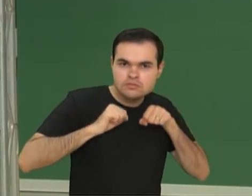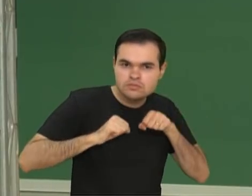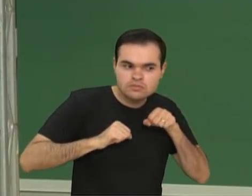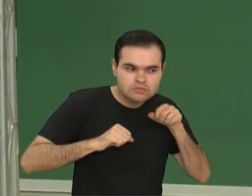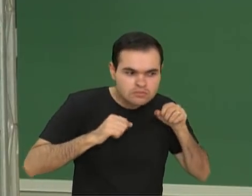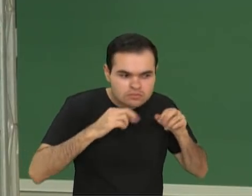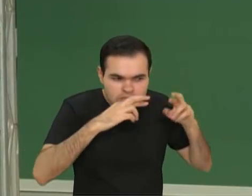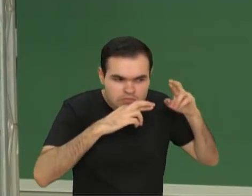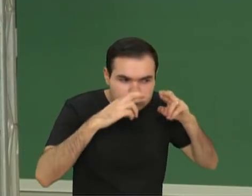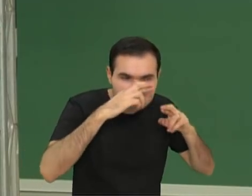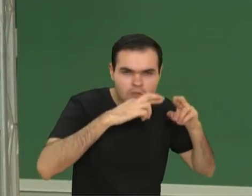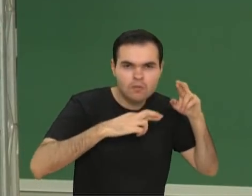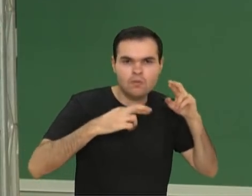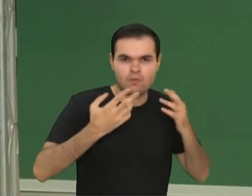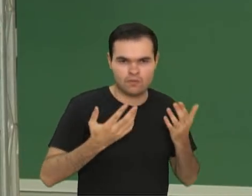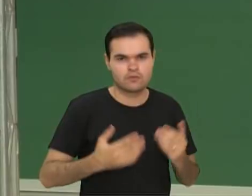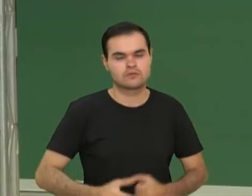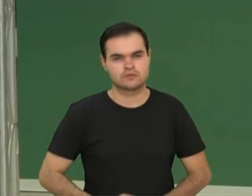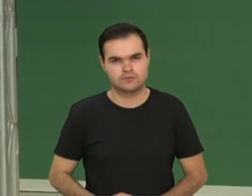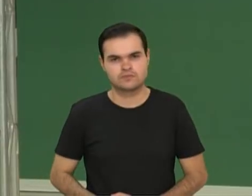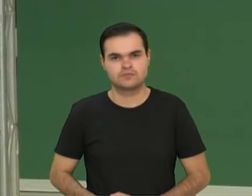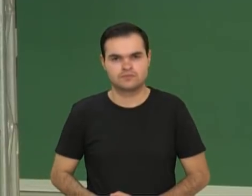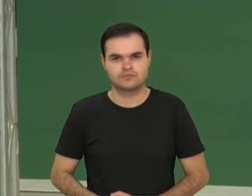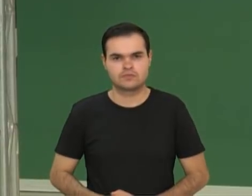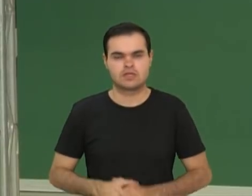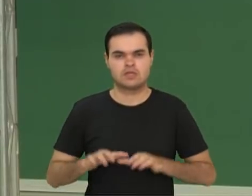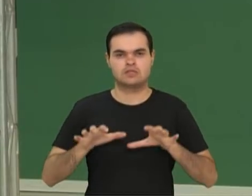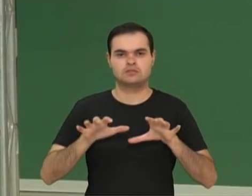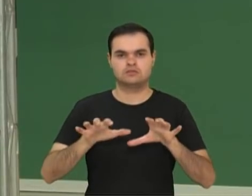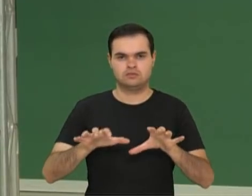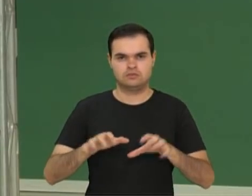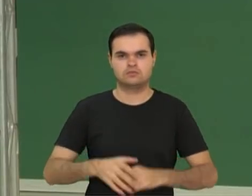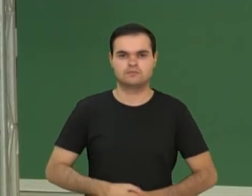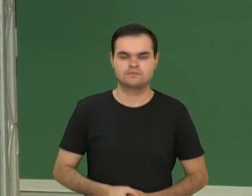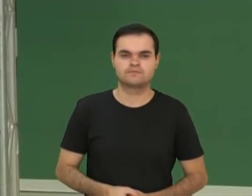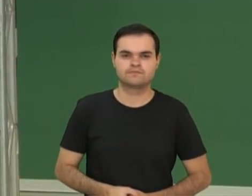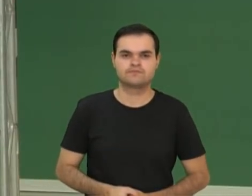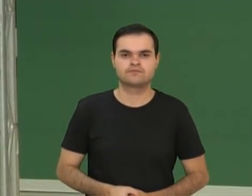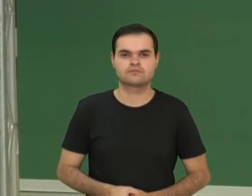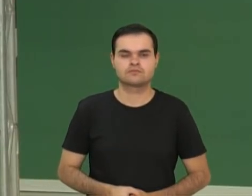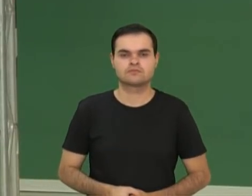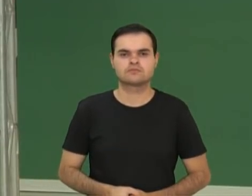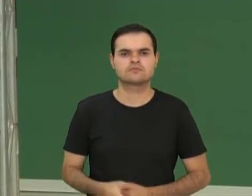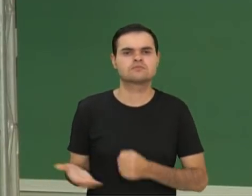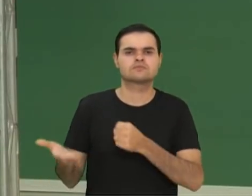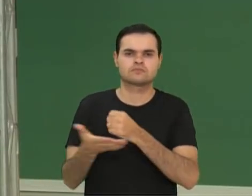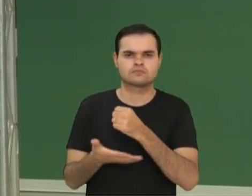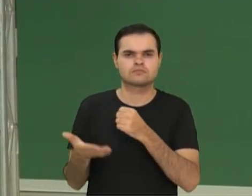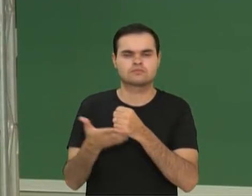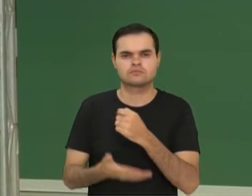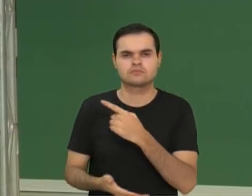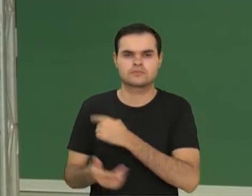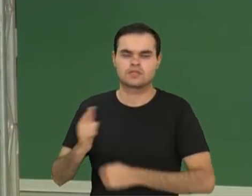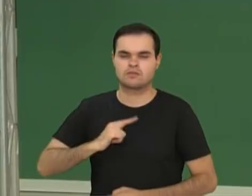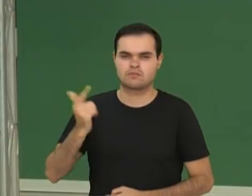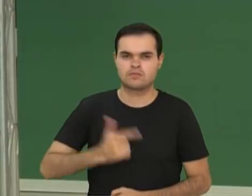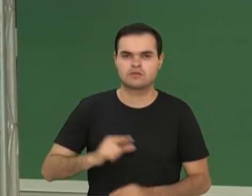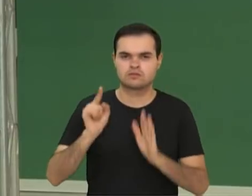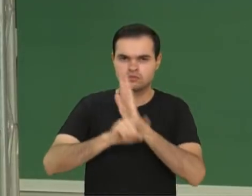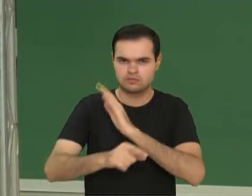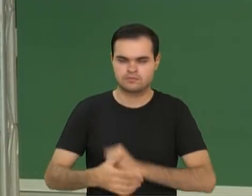nos espionando, certo? Esse é o sentido desse ditado. E com base nele, nós temos mais um